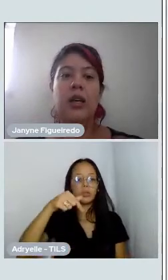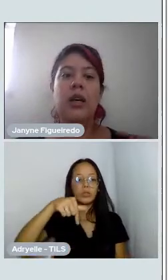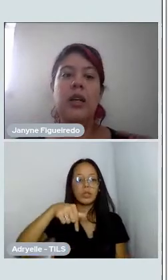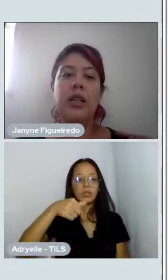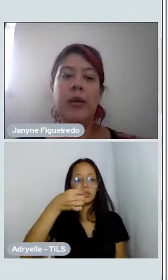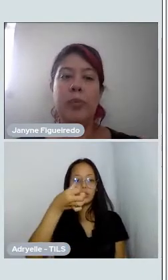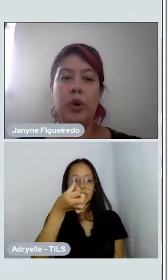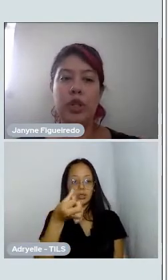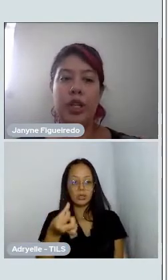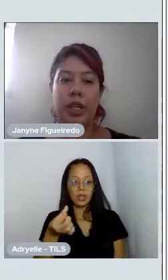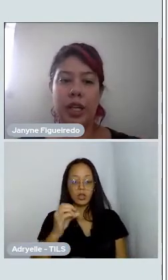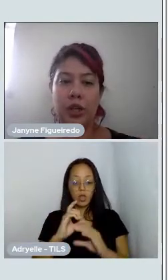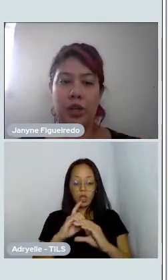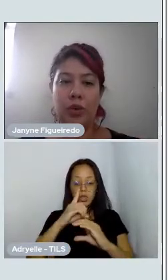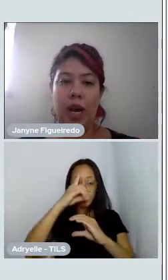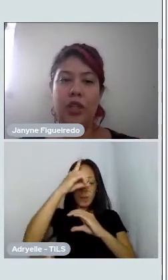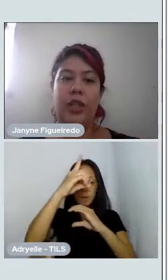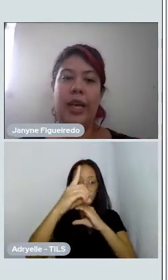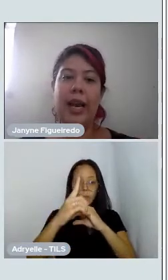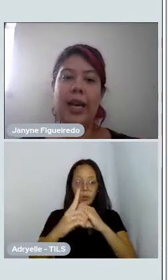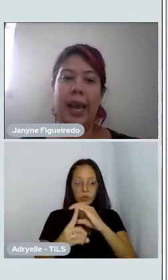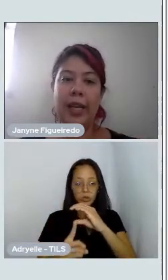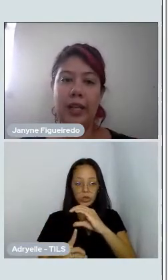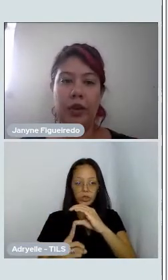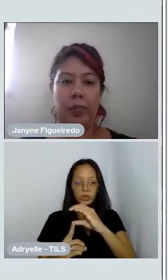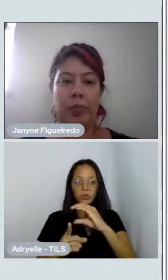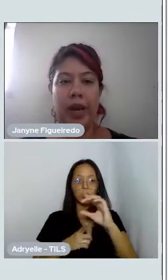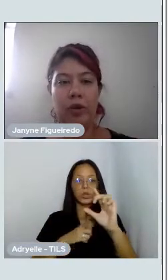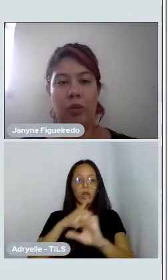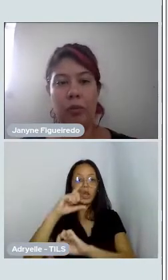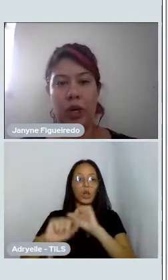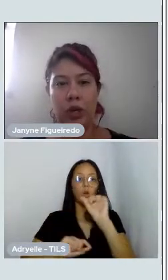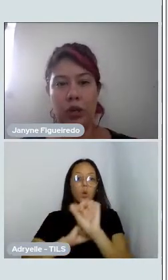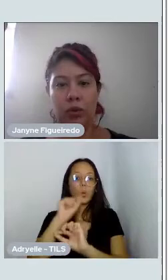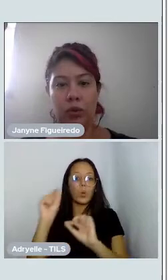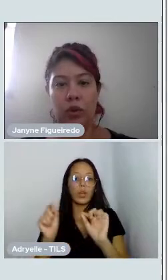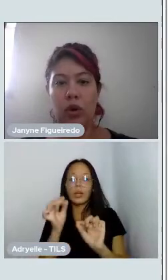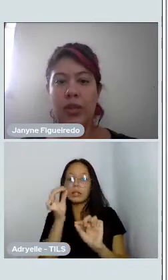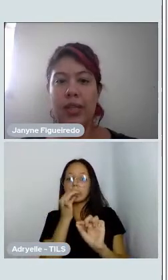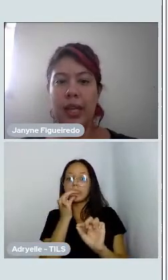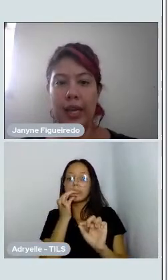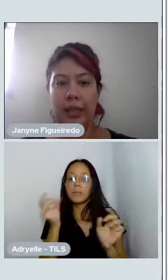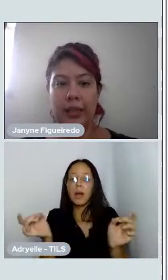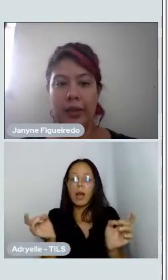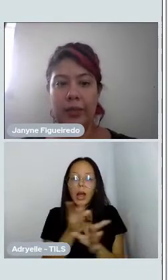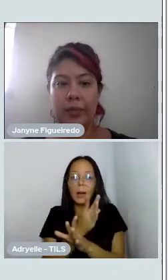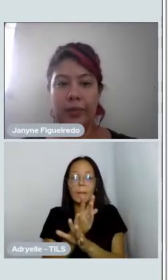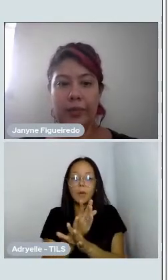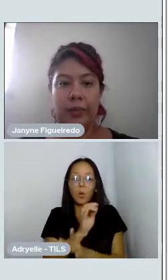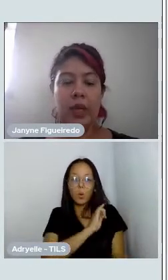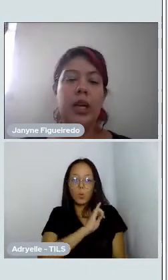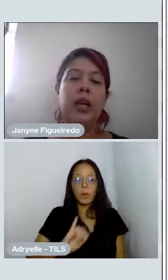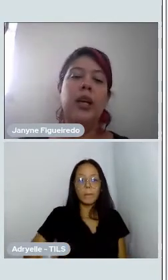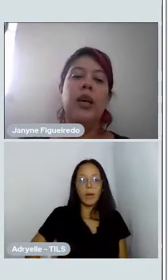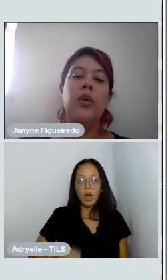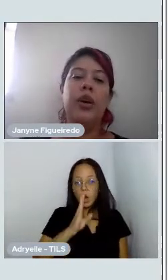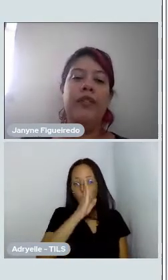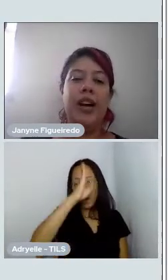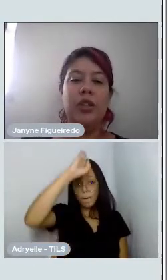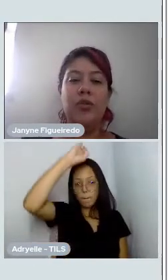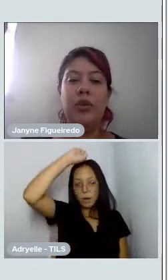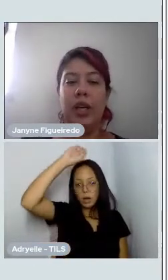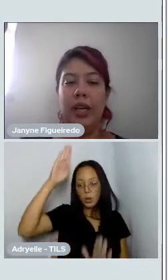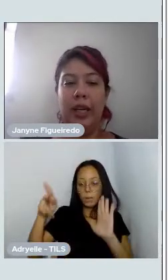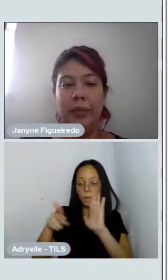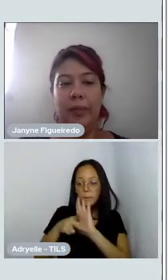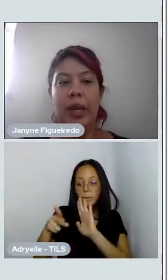476 depois de Cristo, a gente tem a queda do Império Romano no Ocidente, o